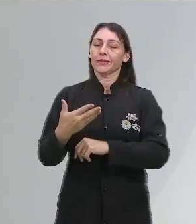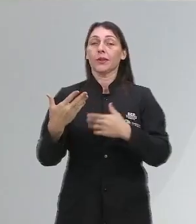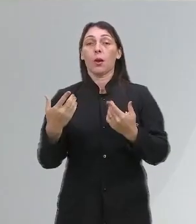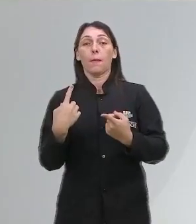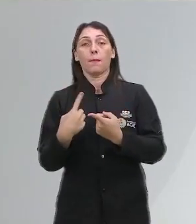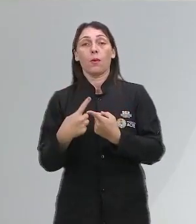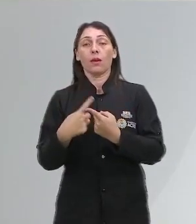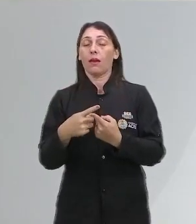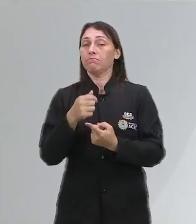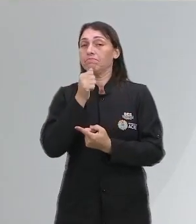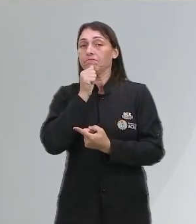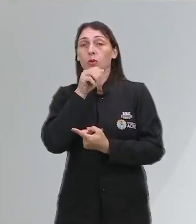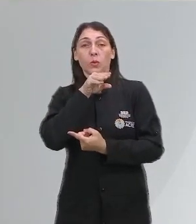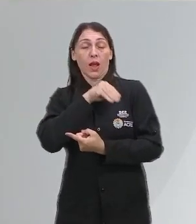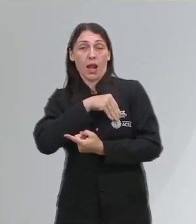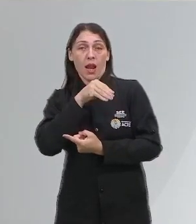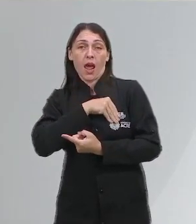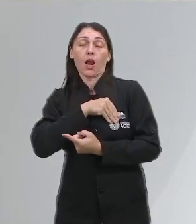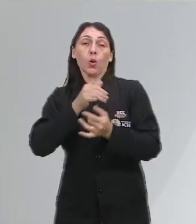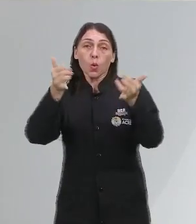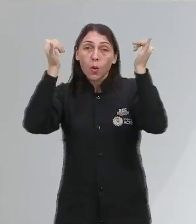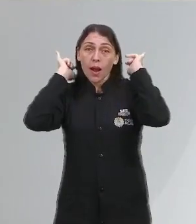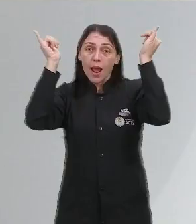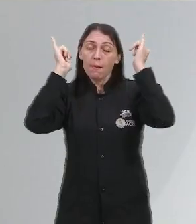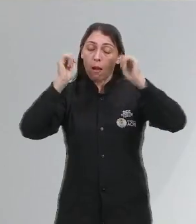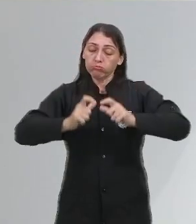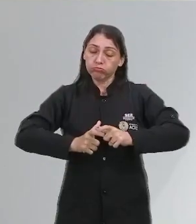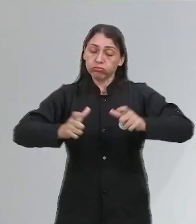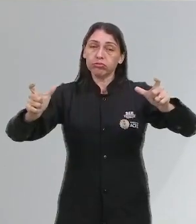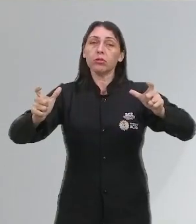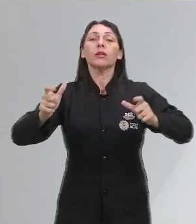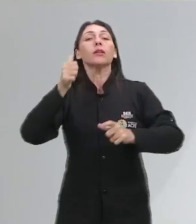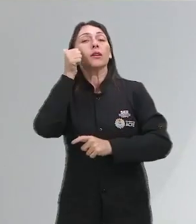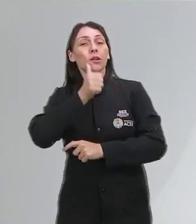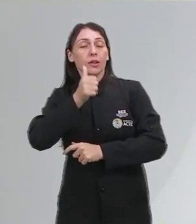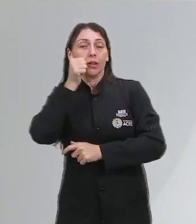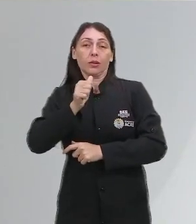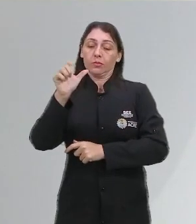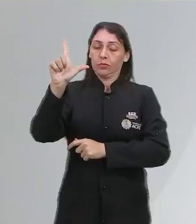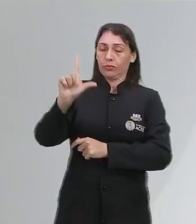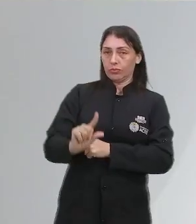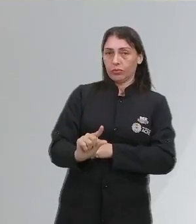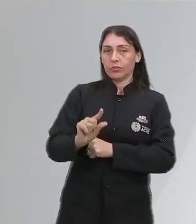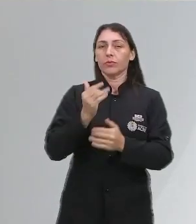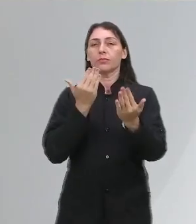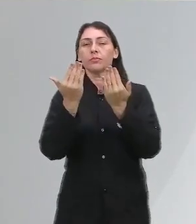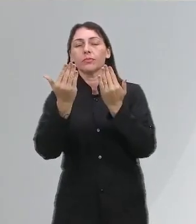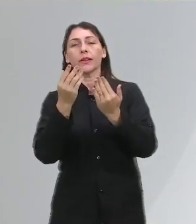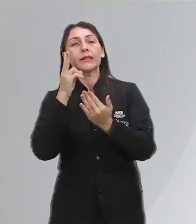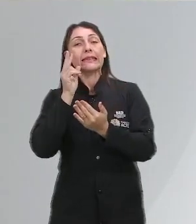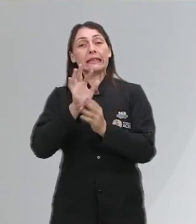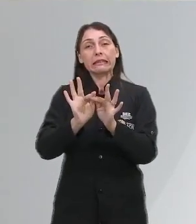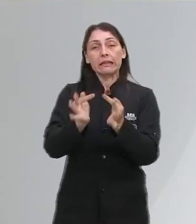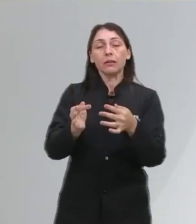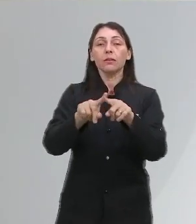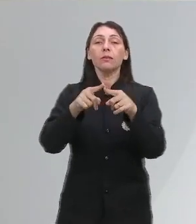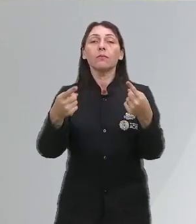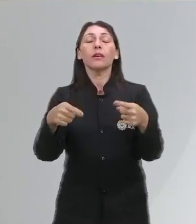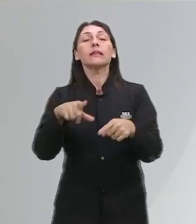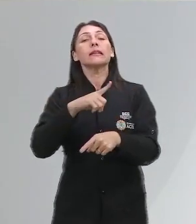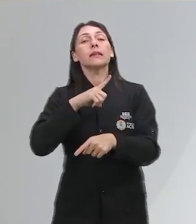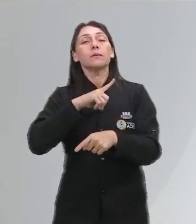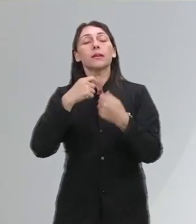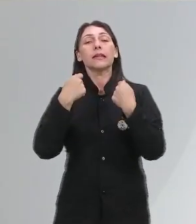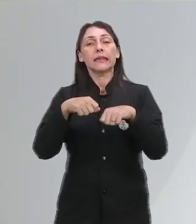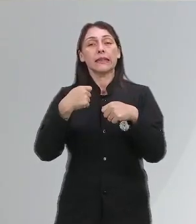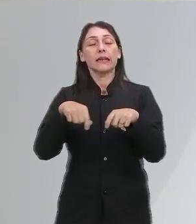Neymar ainda não, e mesmo assim o salário dele é bem mais estratosférico do que o dela. Então são questões que a gente começa a observar de forma simples e que devem